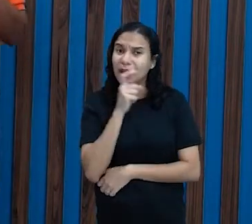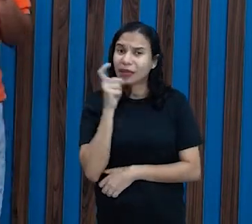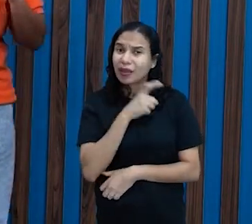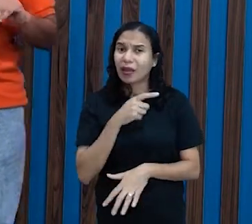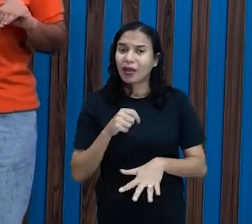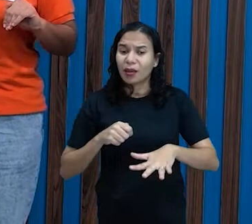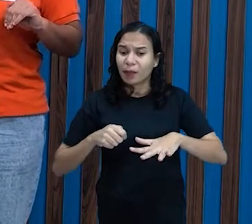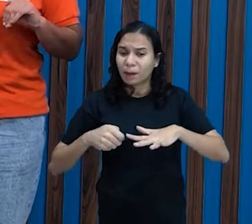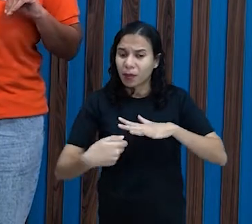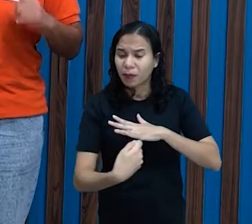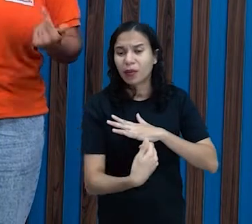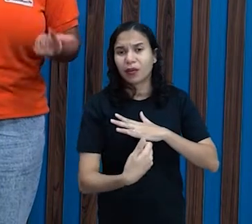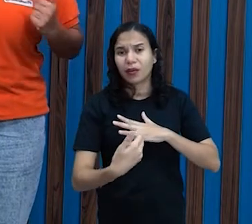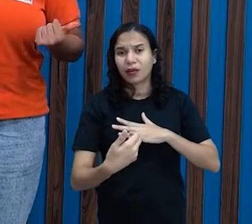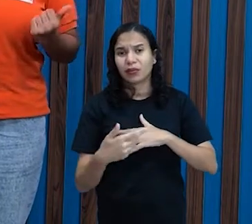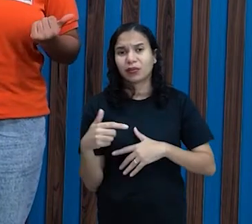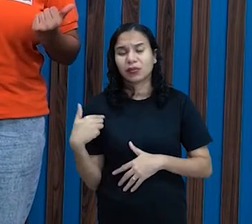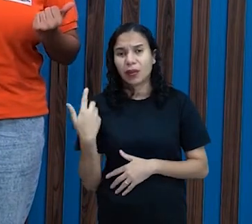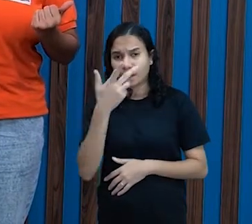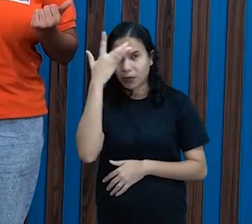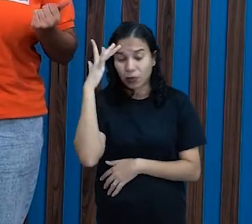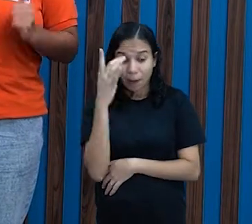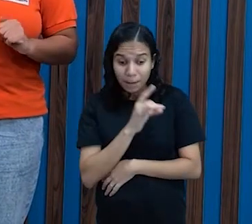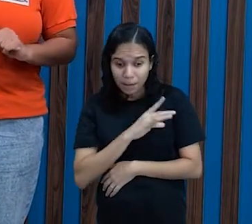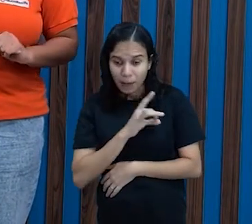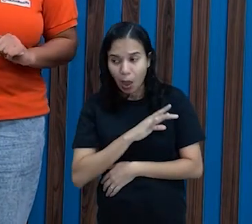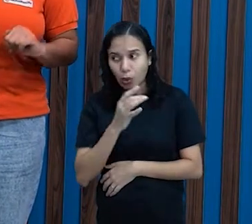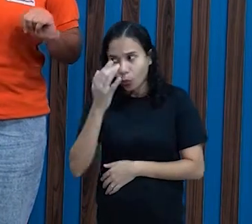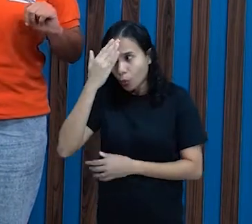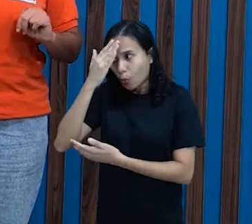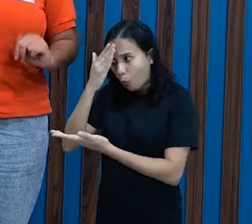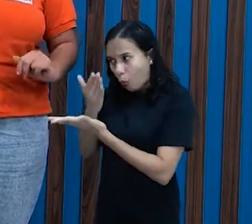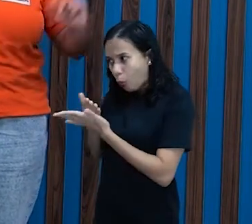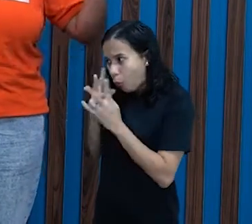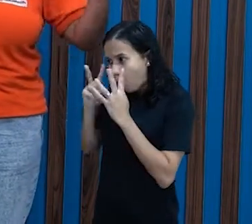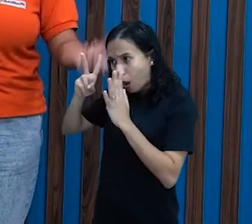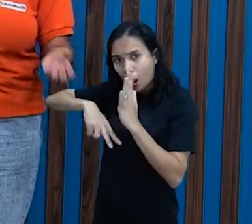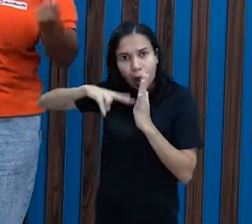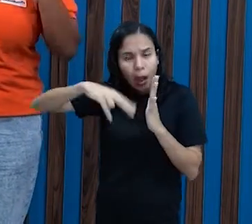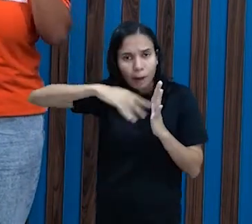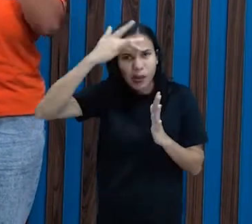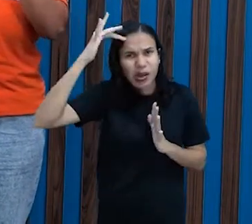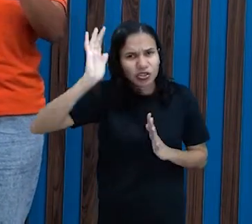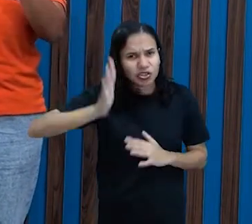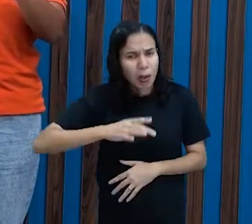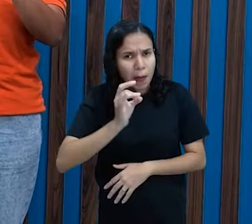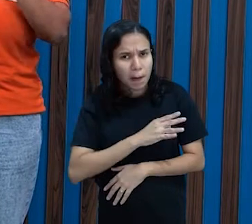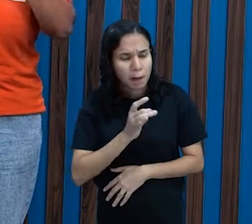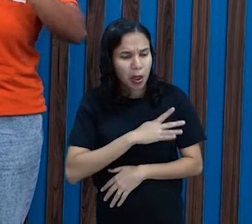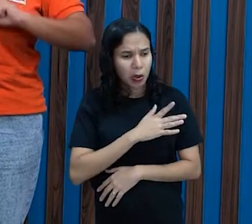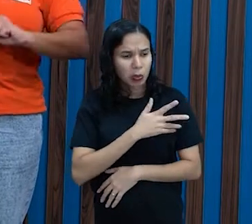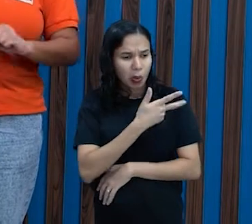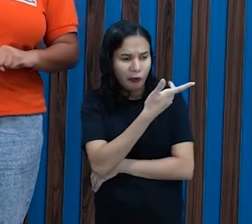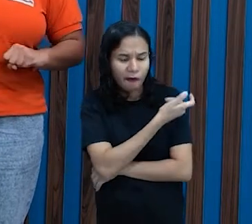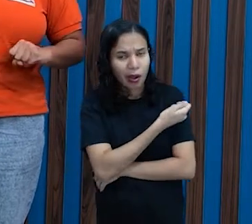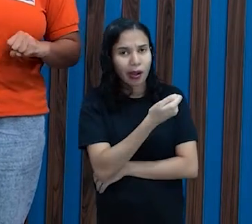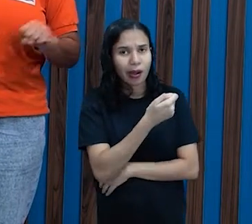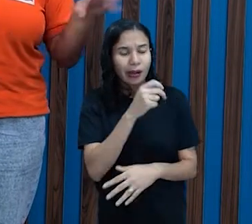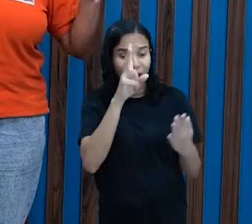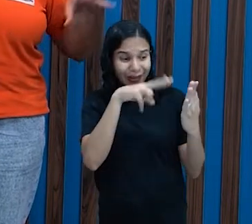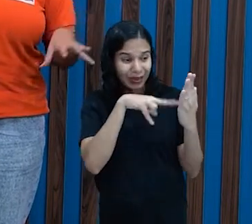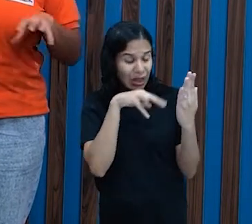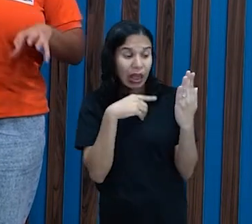não tão claramente se você tiver com medo. Se você tiver medo da vacina, se você tiver alguma desconfiança, um discurso